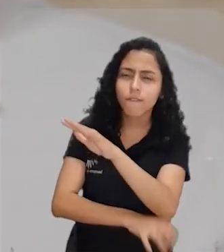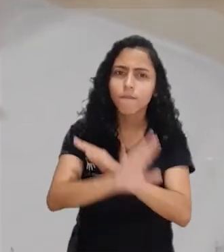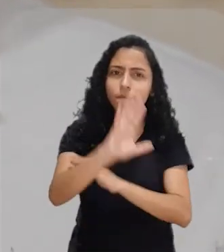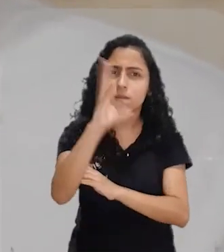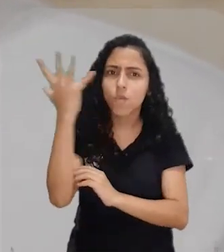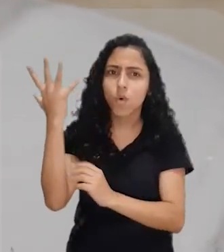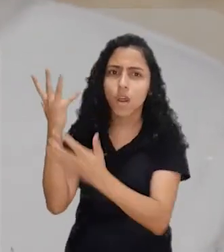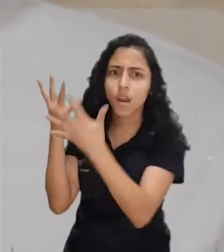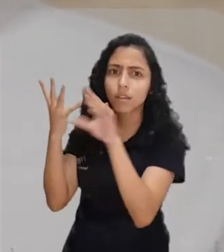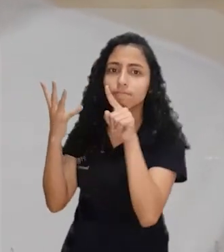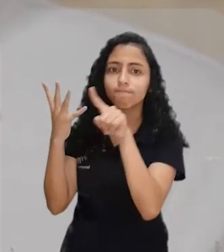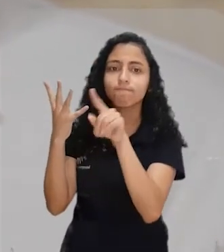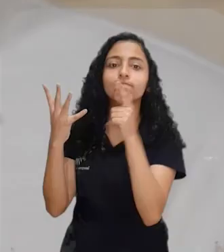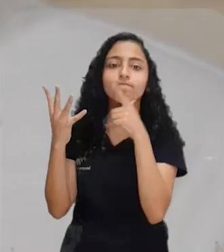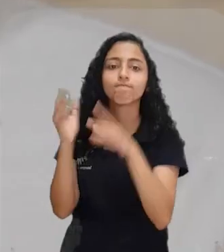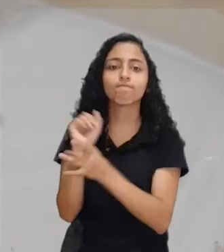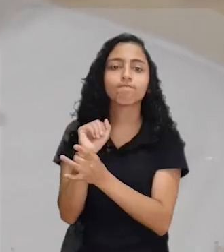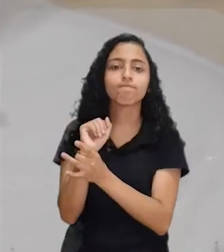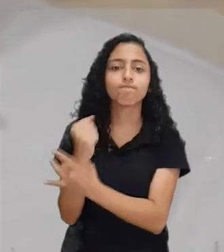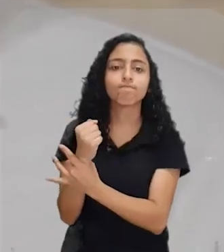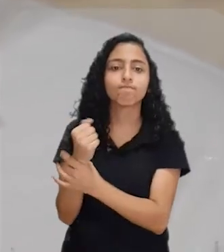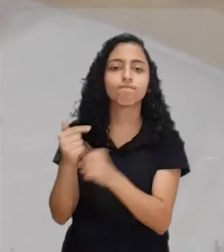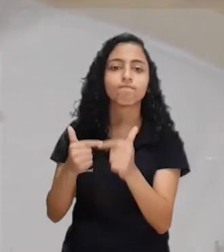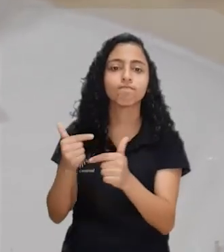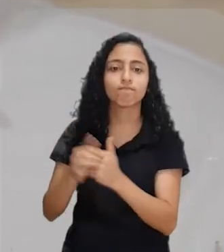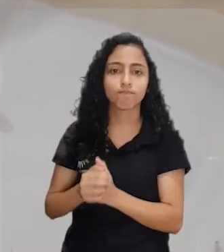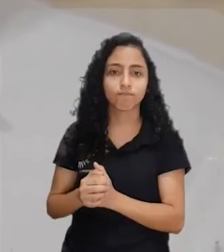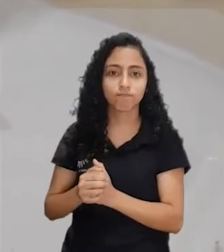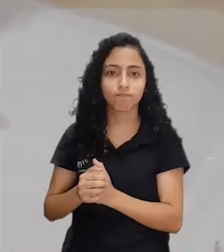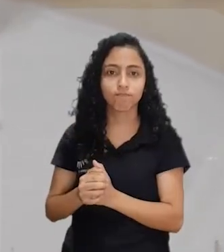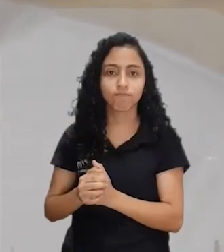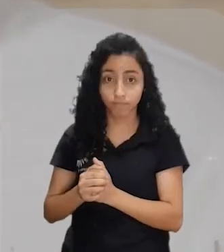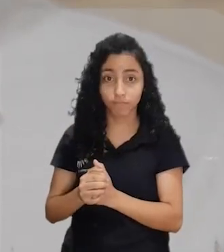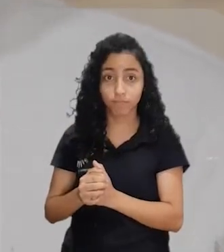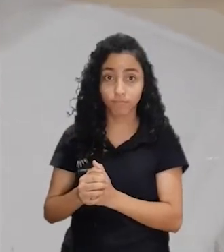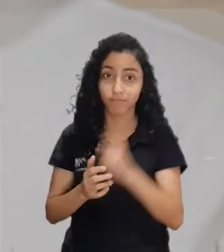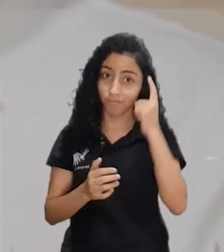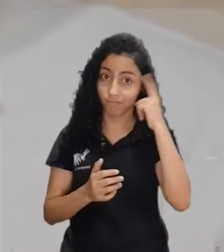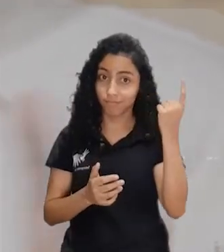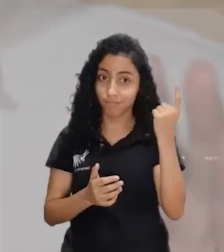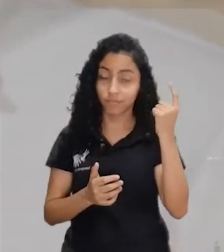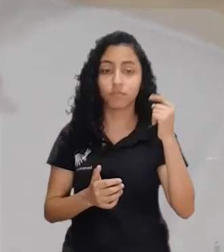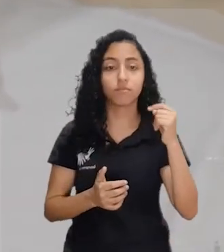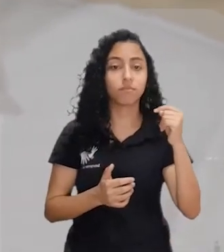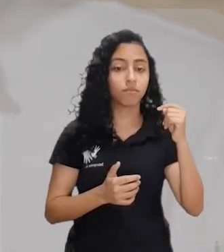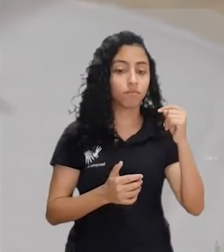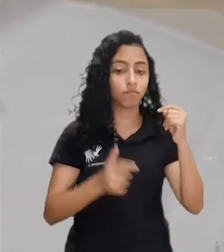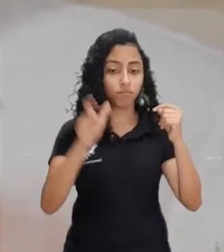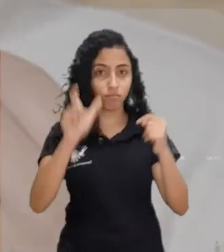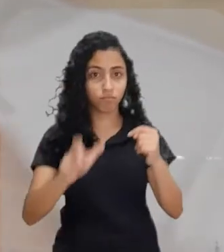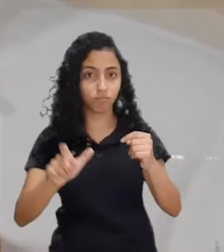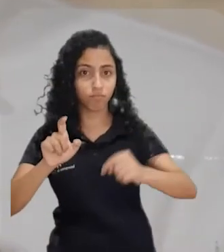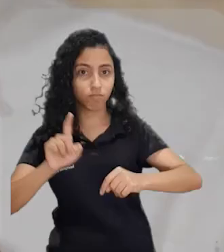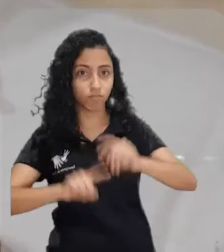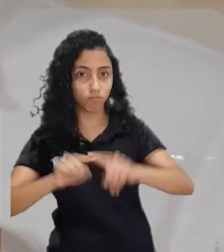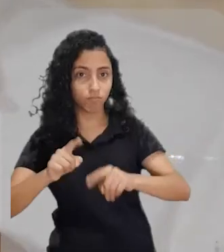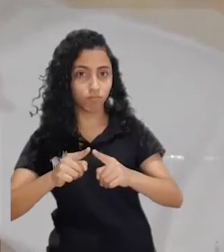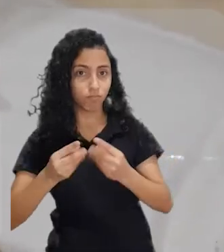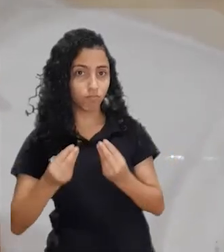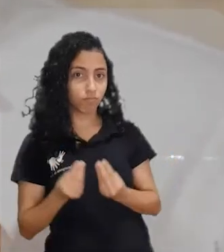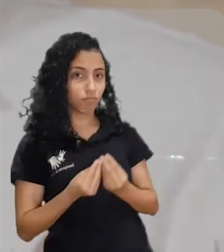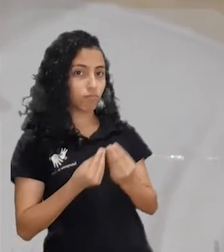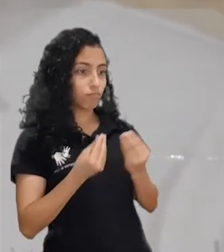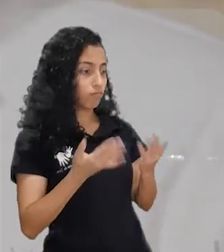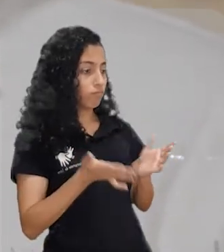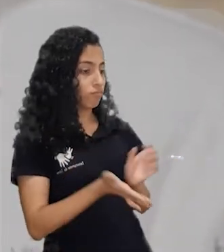uma floresta, a floresta vai assegurar aquele serviço. Okay? Então, essa é a lógica. Então, o produtor,